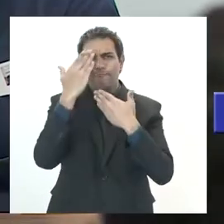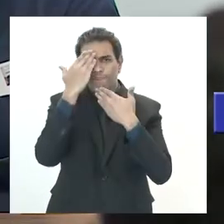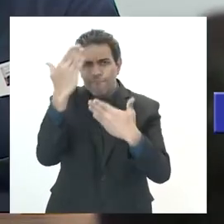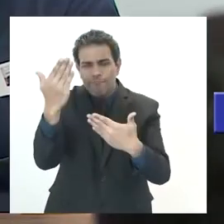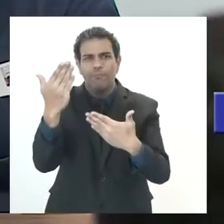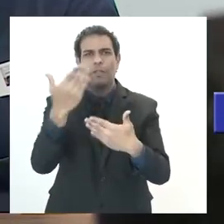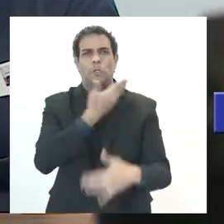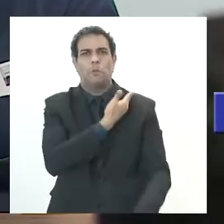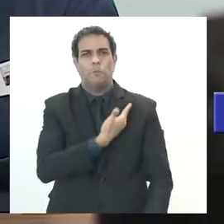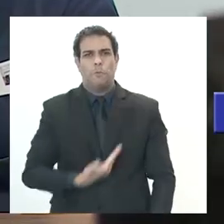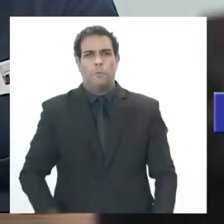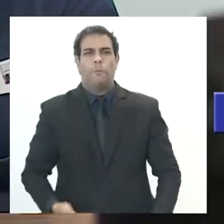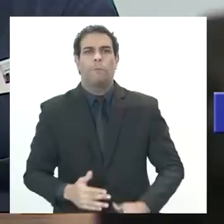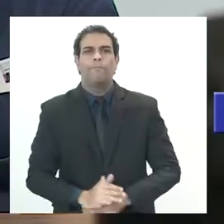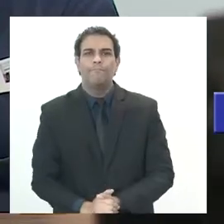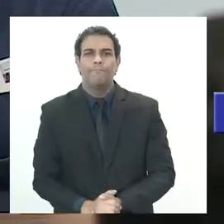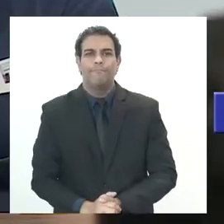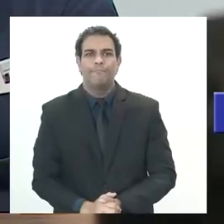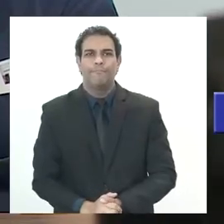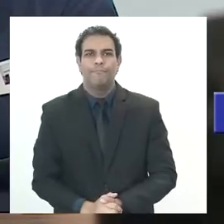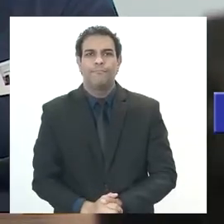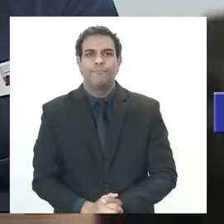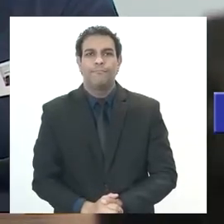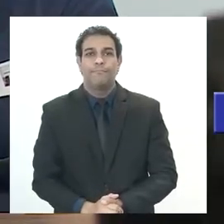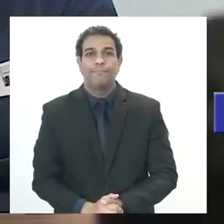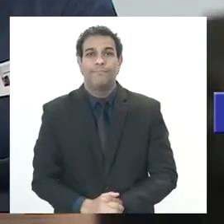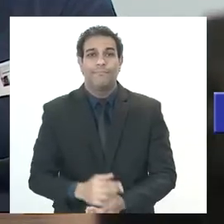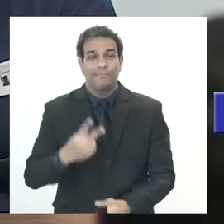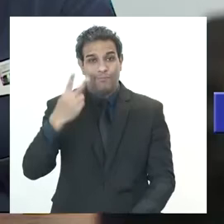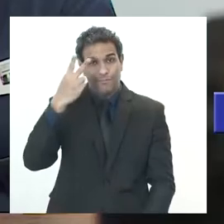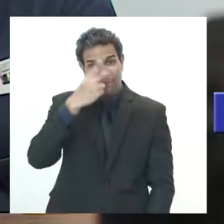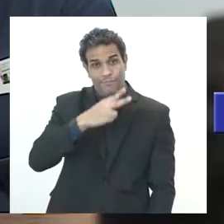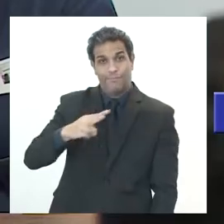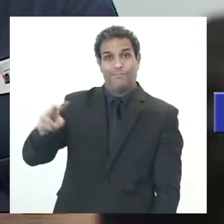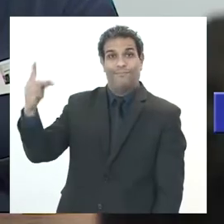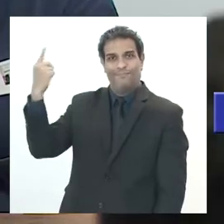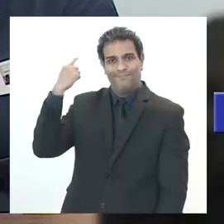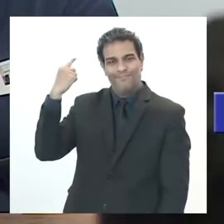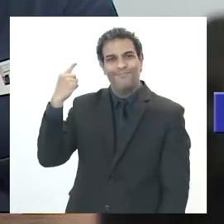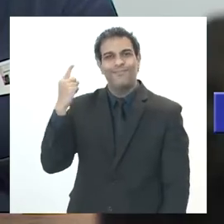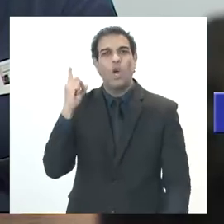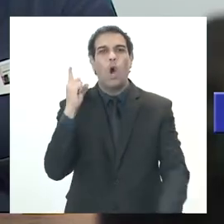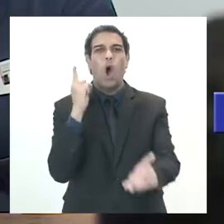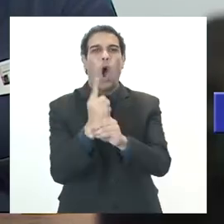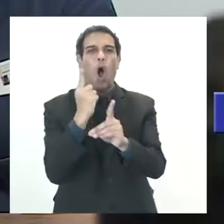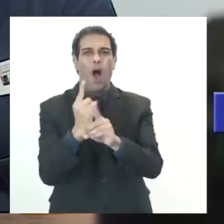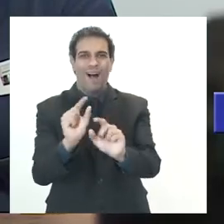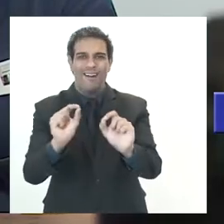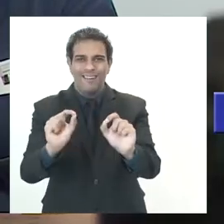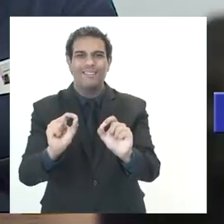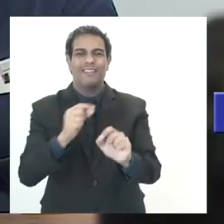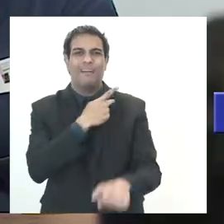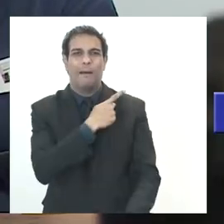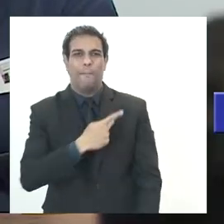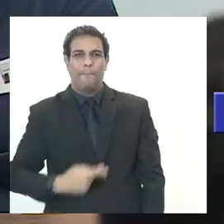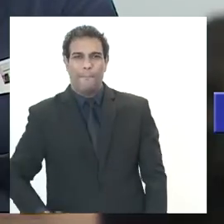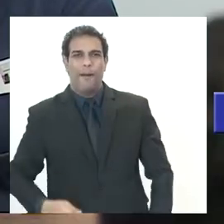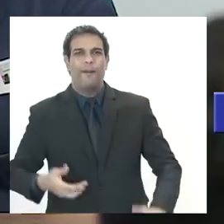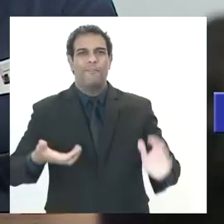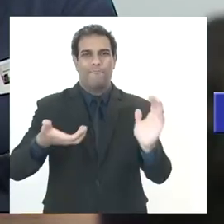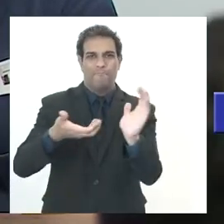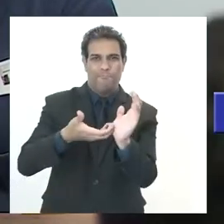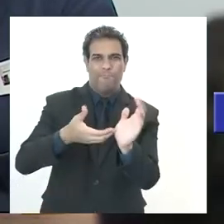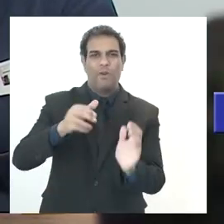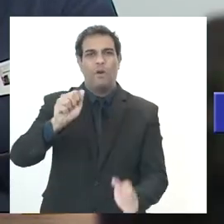e a duas semanas atrás também estivemos juntos né lá com presidente da Câmara